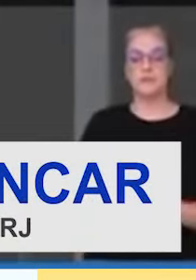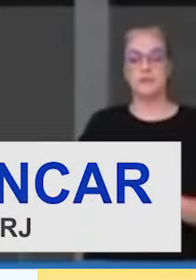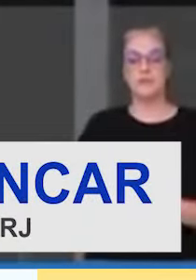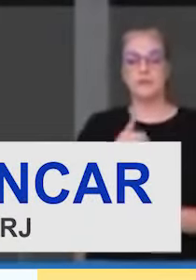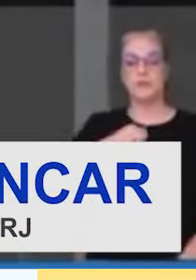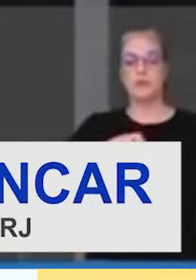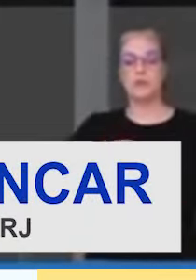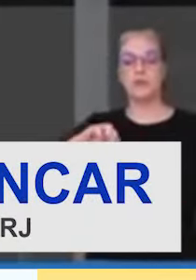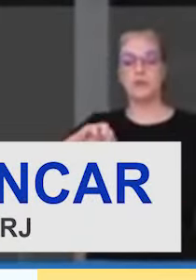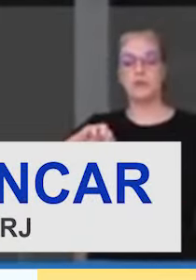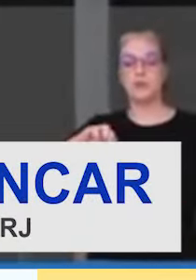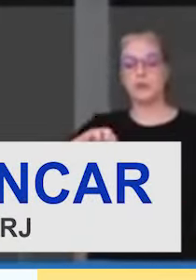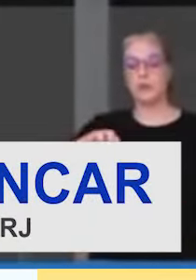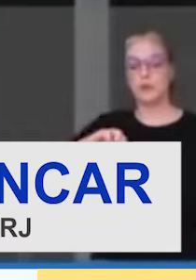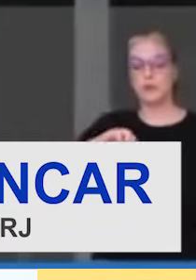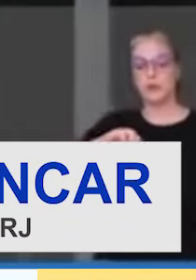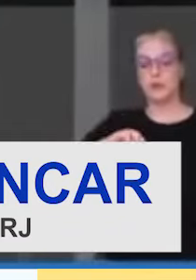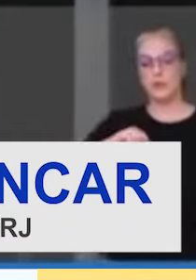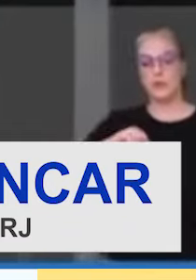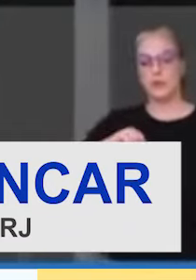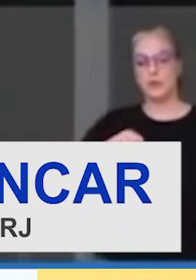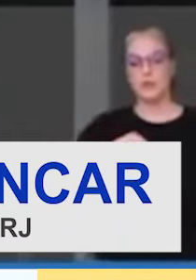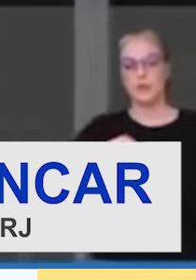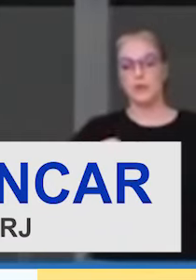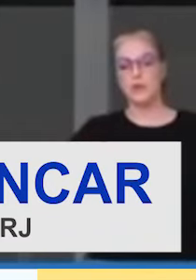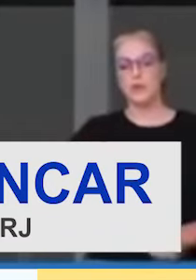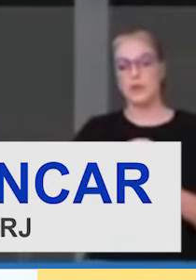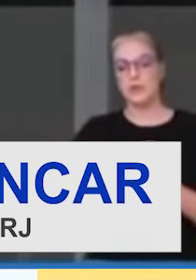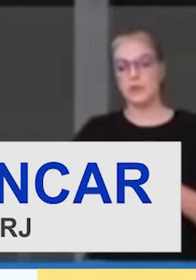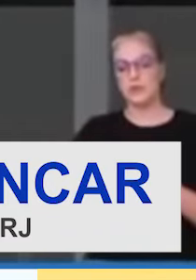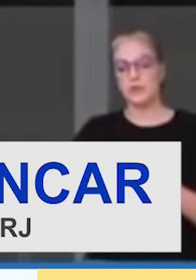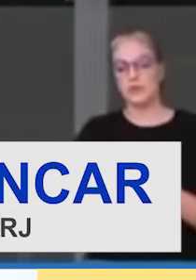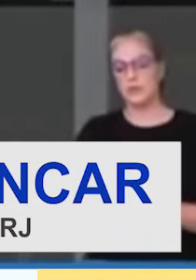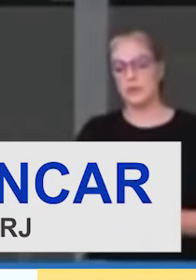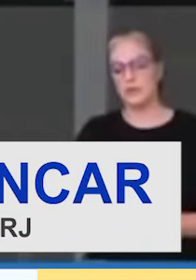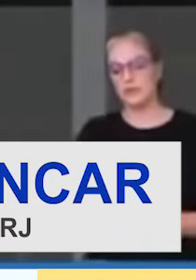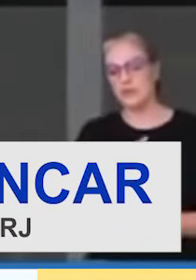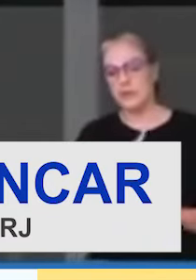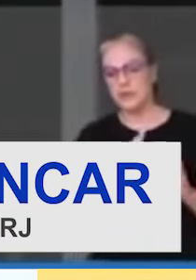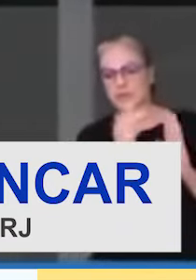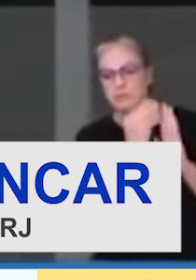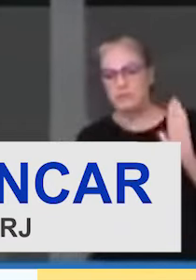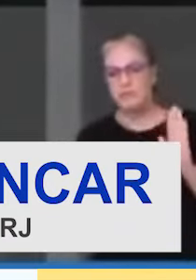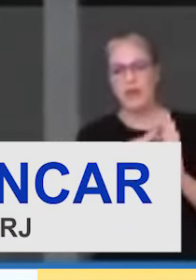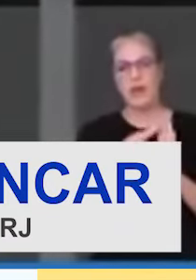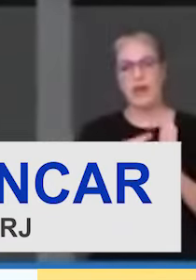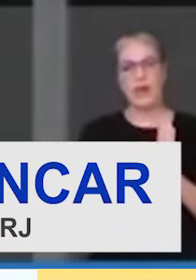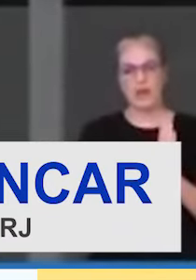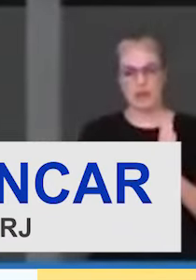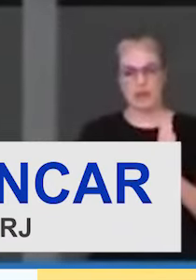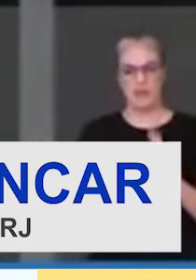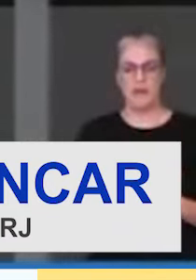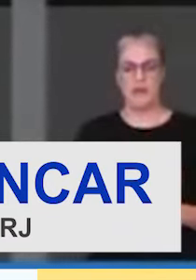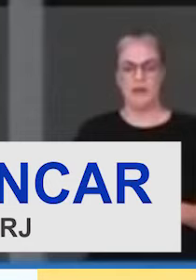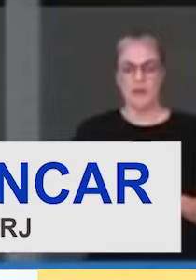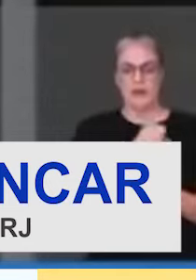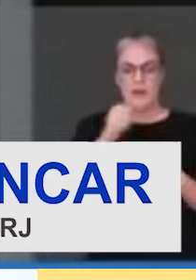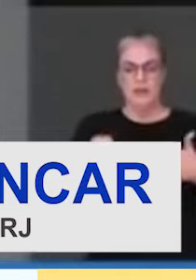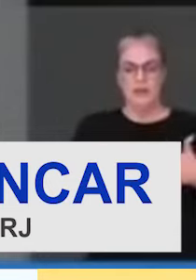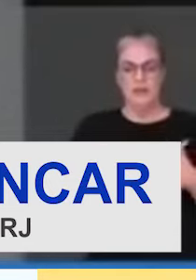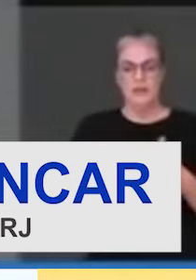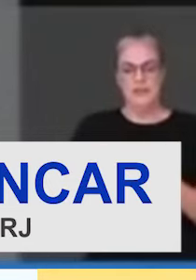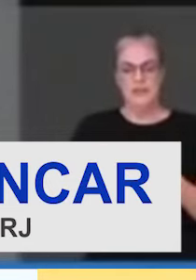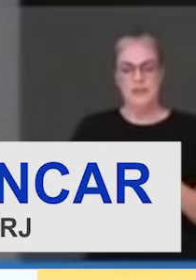1988, a Constituição Cidadã. Ora, ela estabeleceu as bases, nem sempre respeitadas, inclusive pelos três poderes, de uma democracia